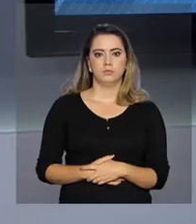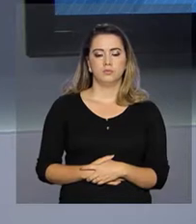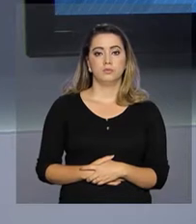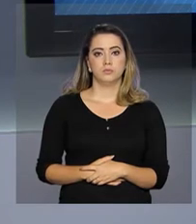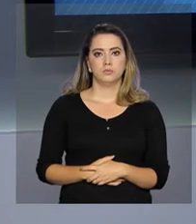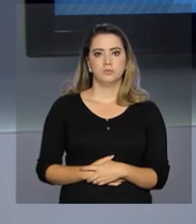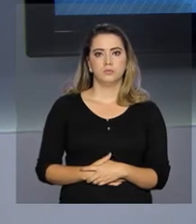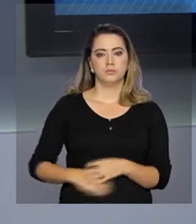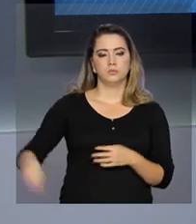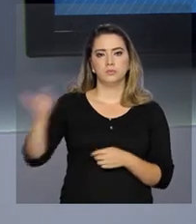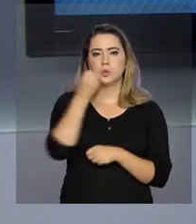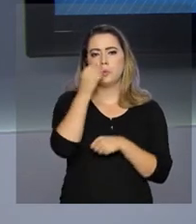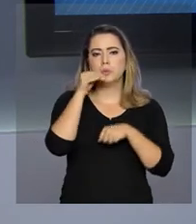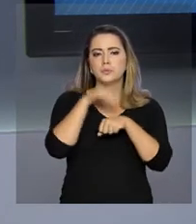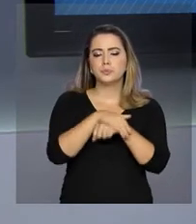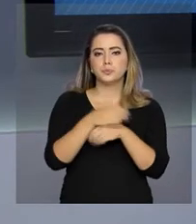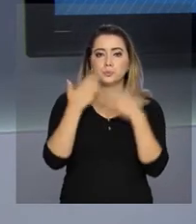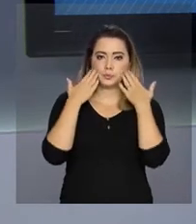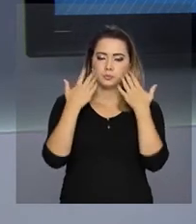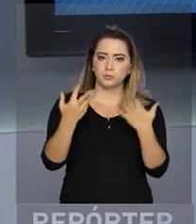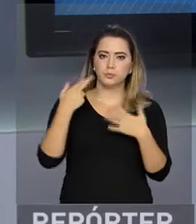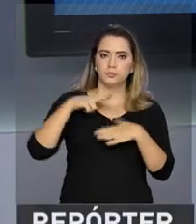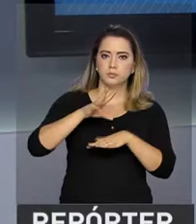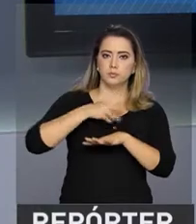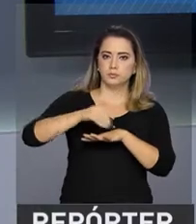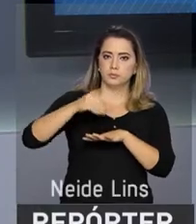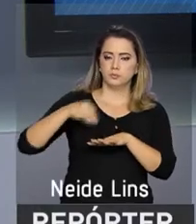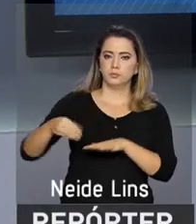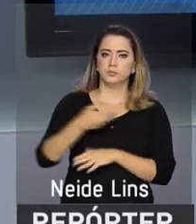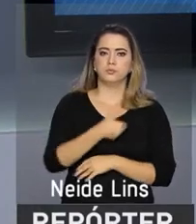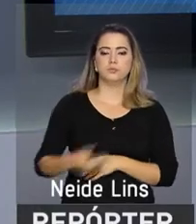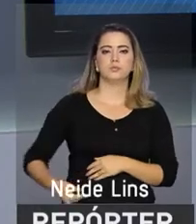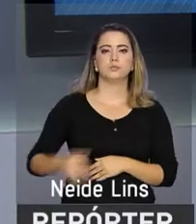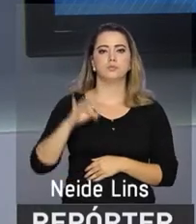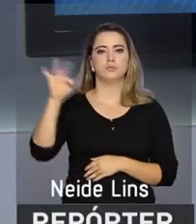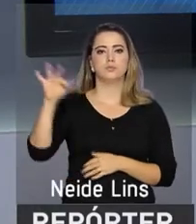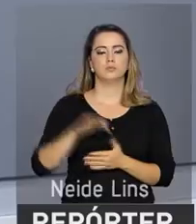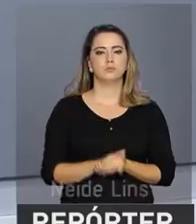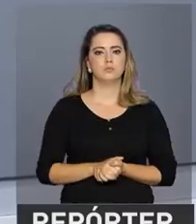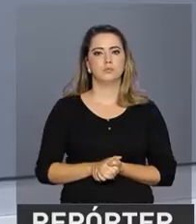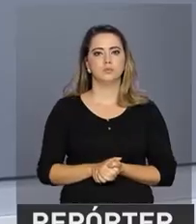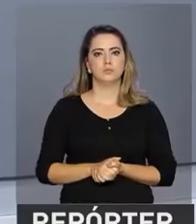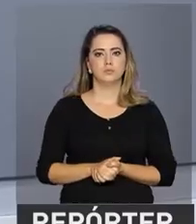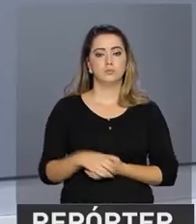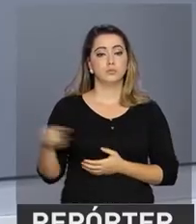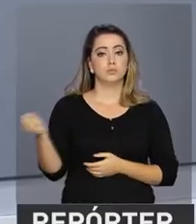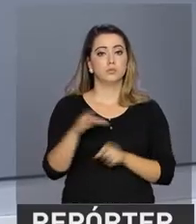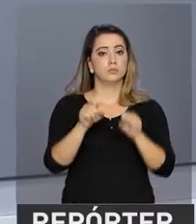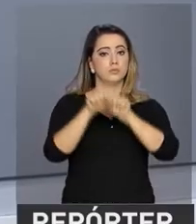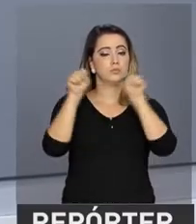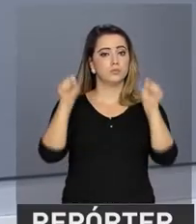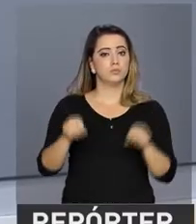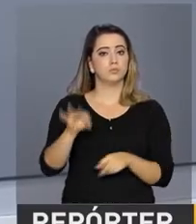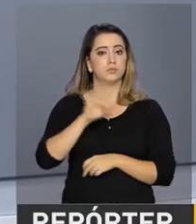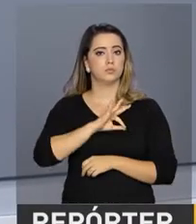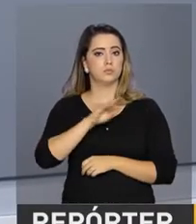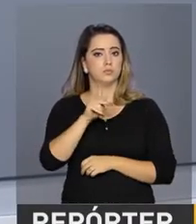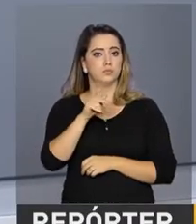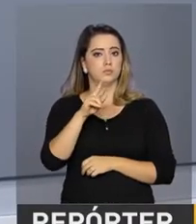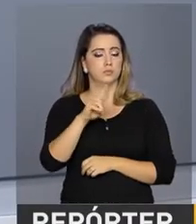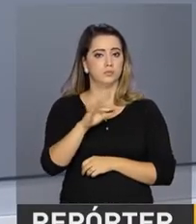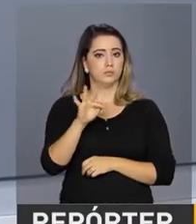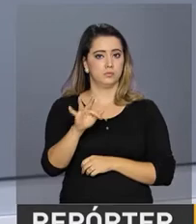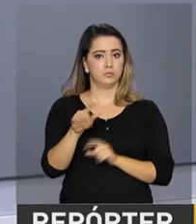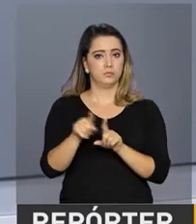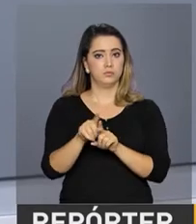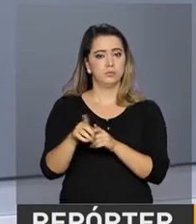olá boa noite no ar o repórter nbr com as notícias do governo federal o novo sistema da polícia rodoviária federal